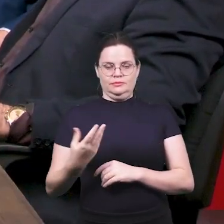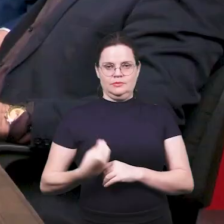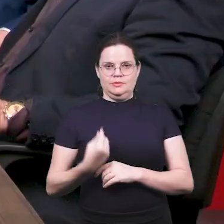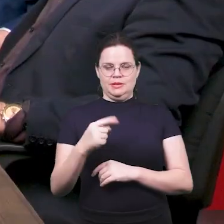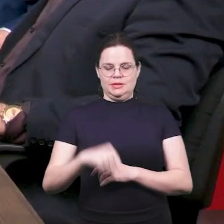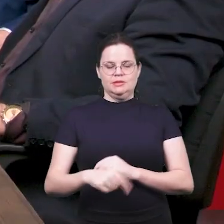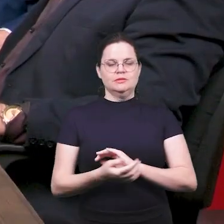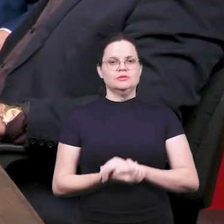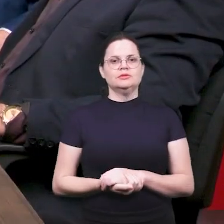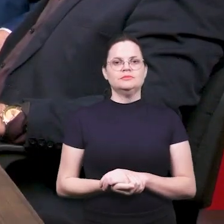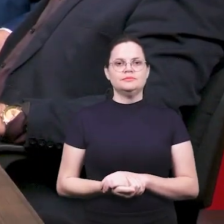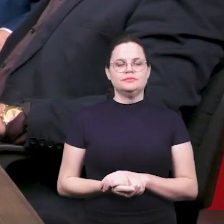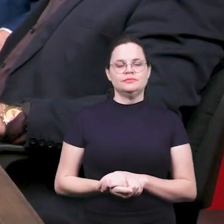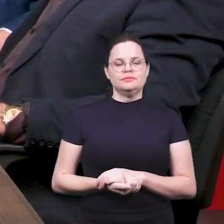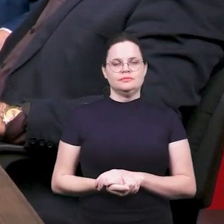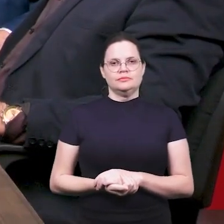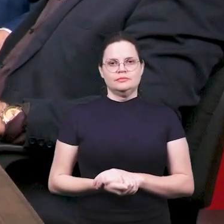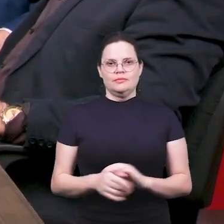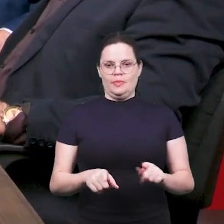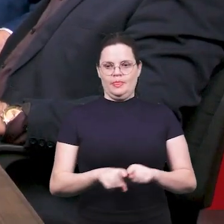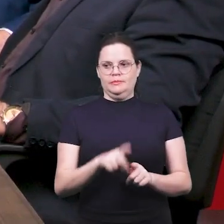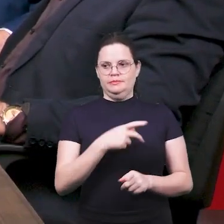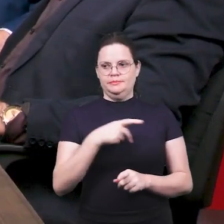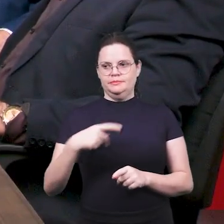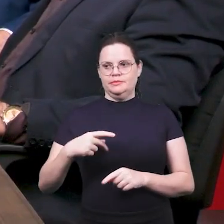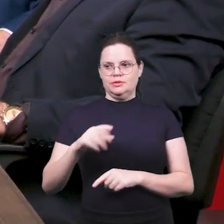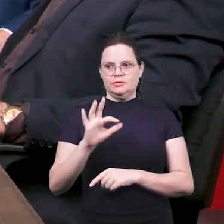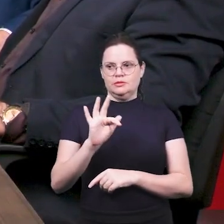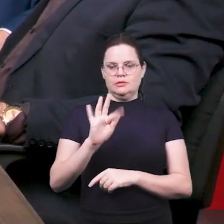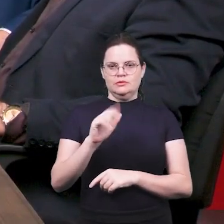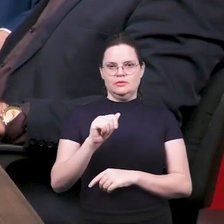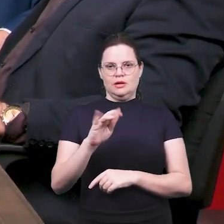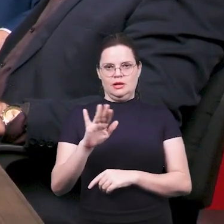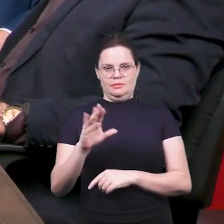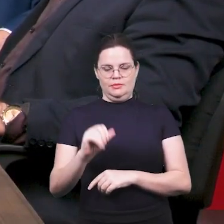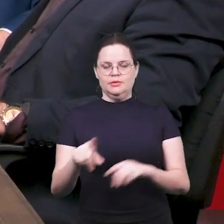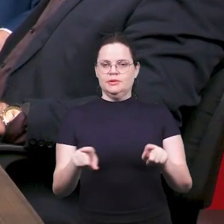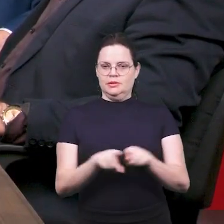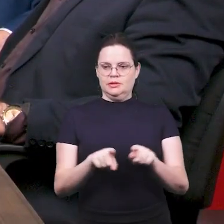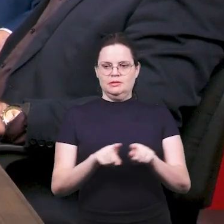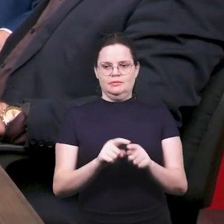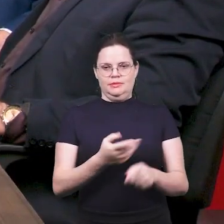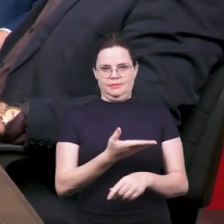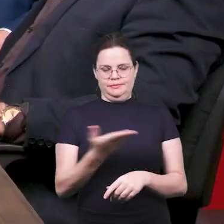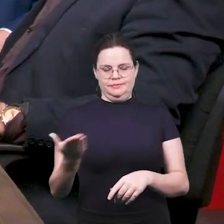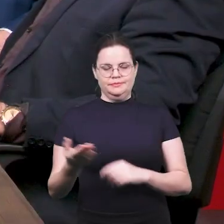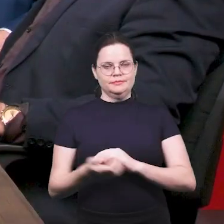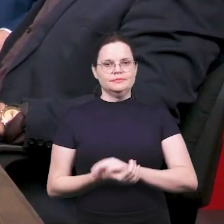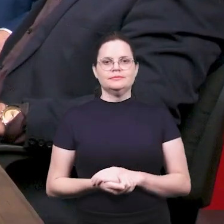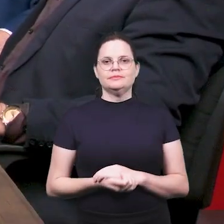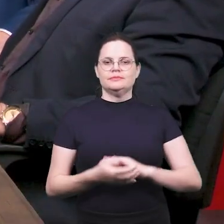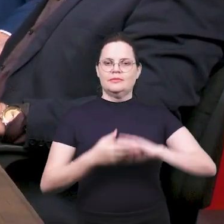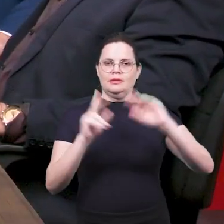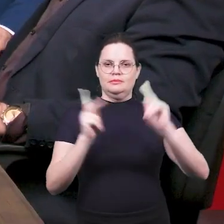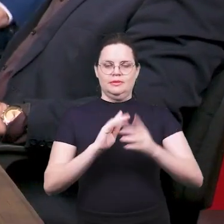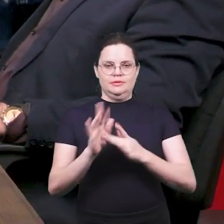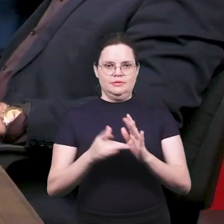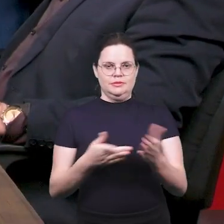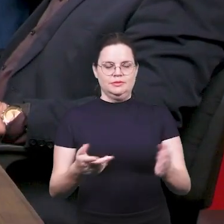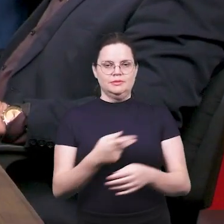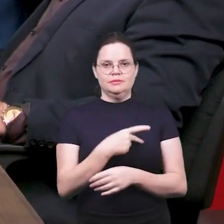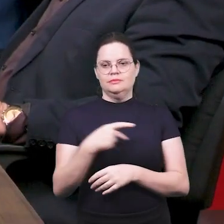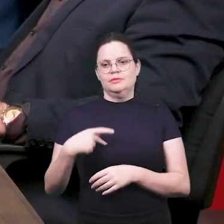da Igreja. A todos. Pastor Fábio, diretor executivo do Instituto Bíblico. A paz do Senhor a todos.